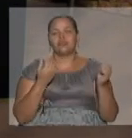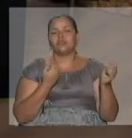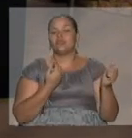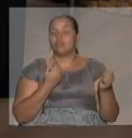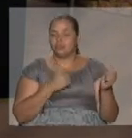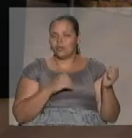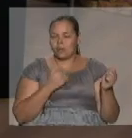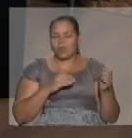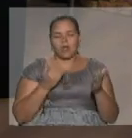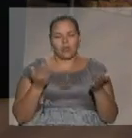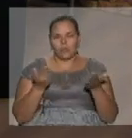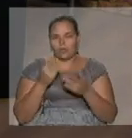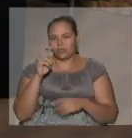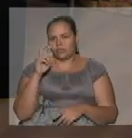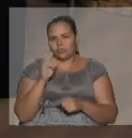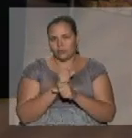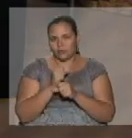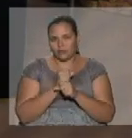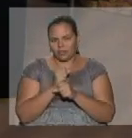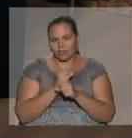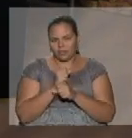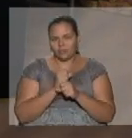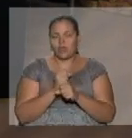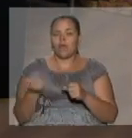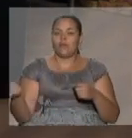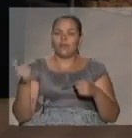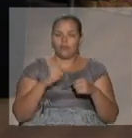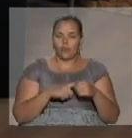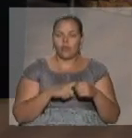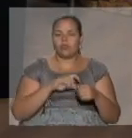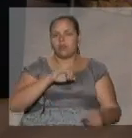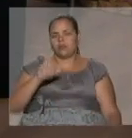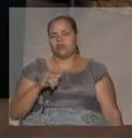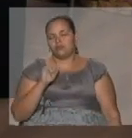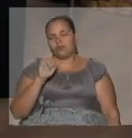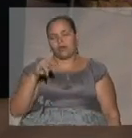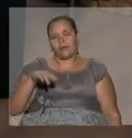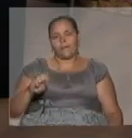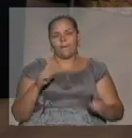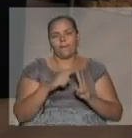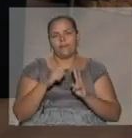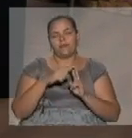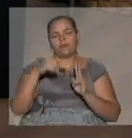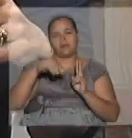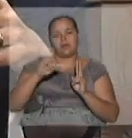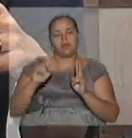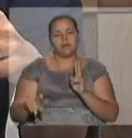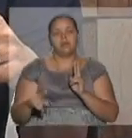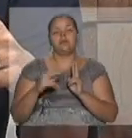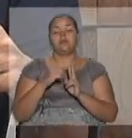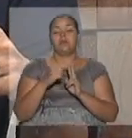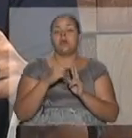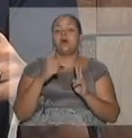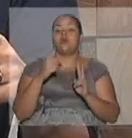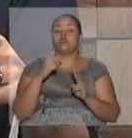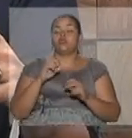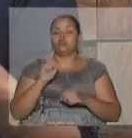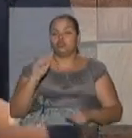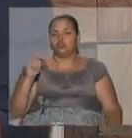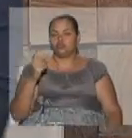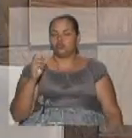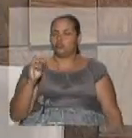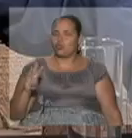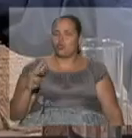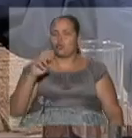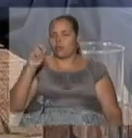um refrão, né? Todo mundo tocava. Agora, 50 anos, significa que a volta Jaime Nair a todo vapor, não é isso? Isso,